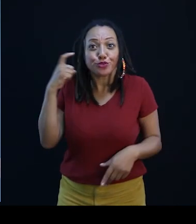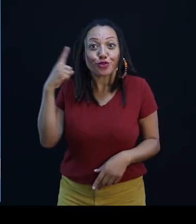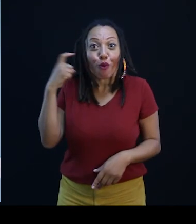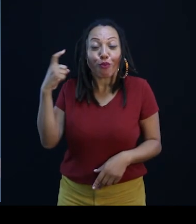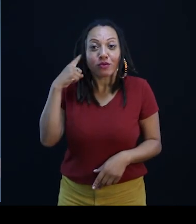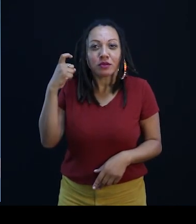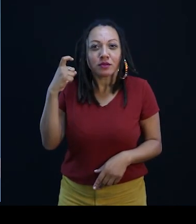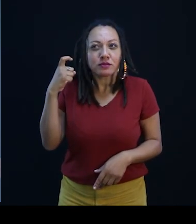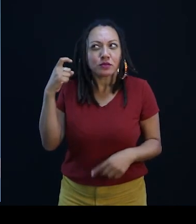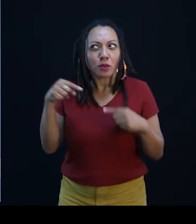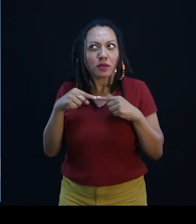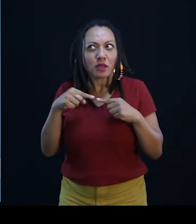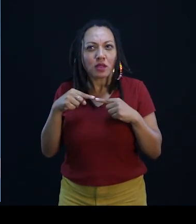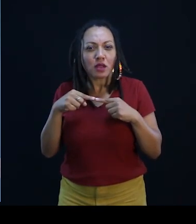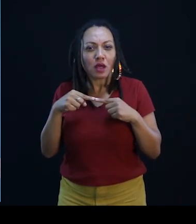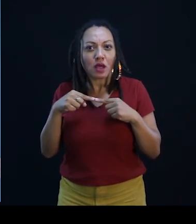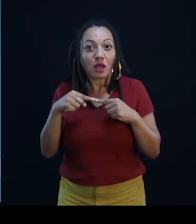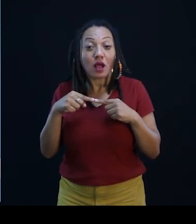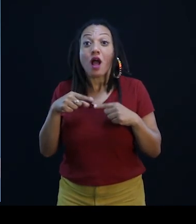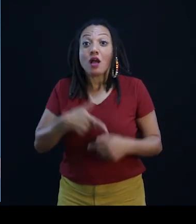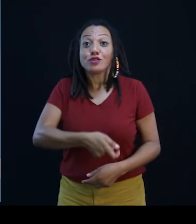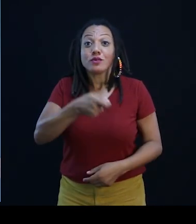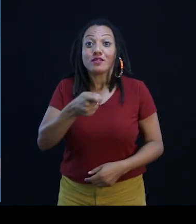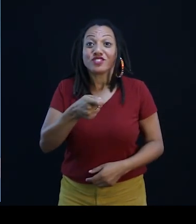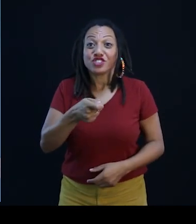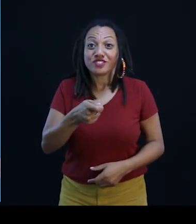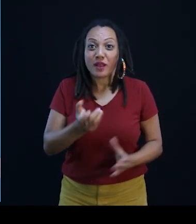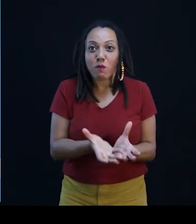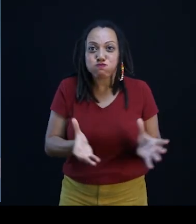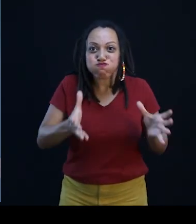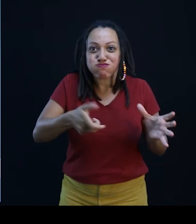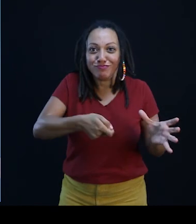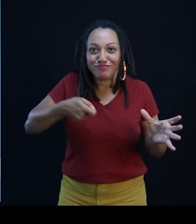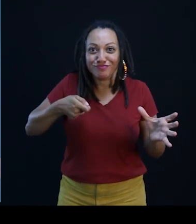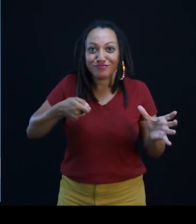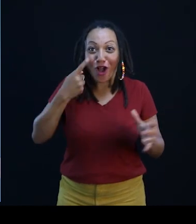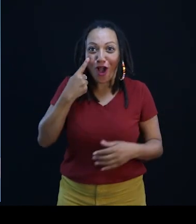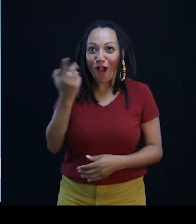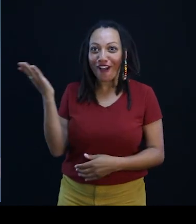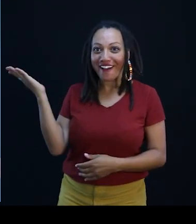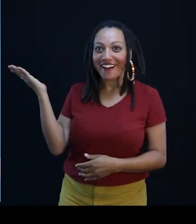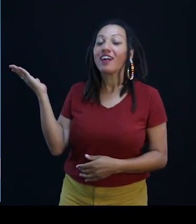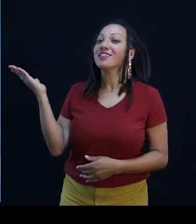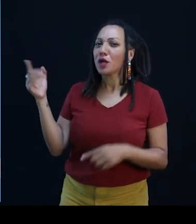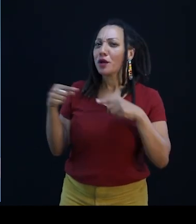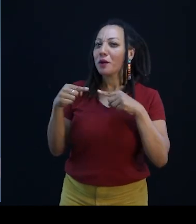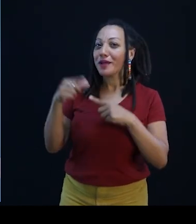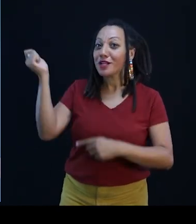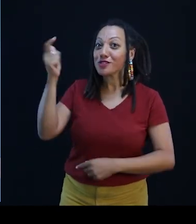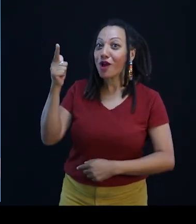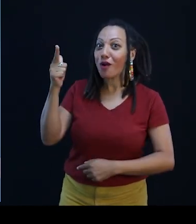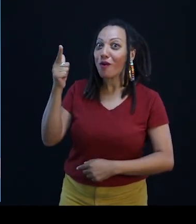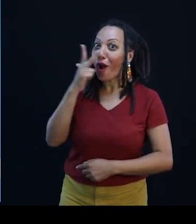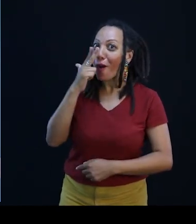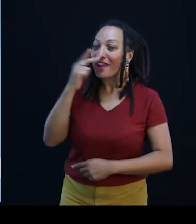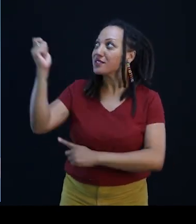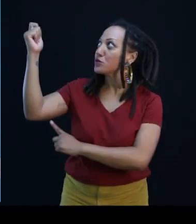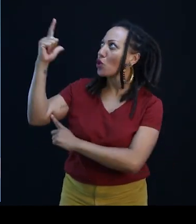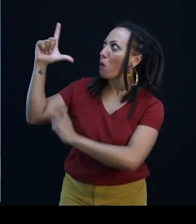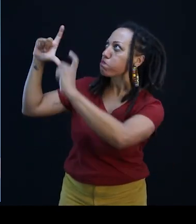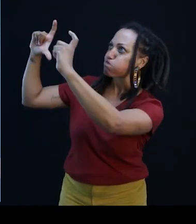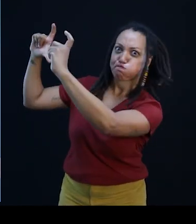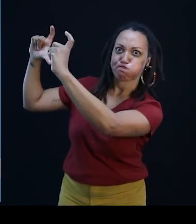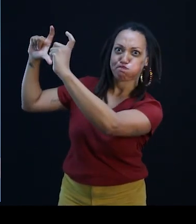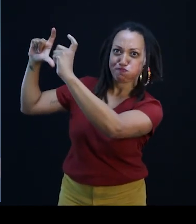Esse aqui? Esse aqui. Então, essa nossa frigideira aqui grandona vai ser o sol. Até redonda assim, ó. Vai ser o